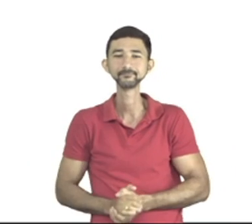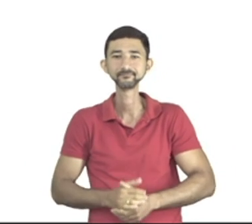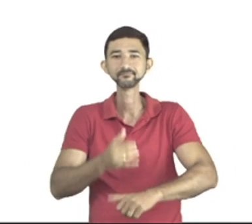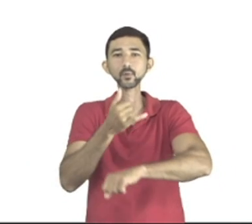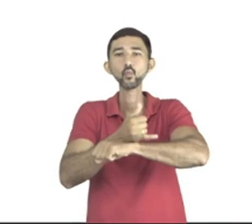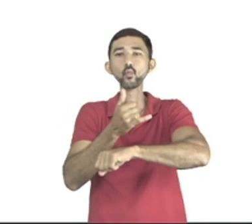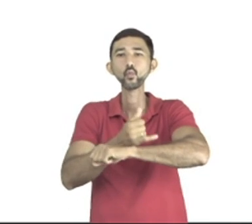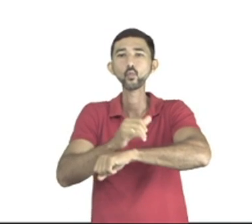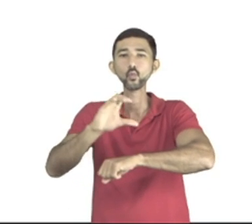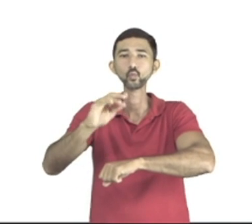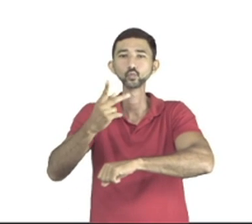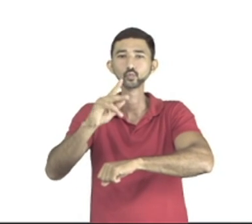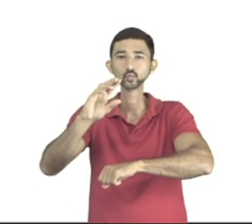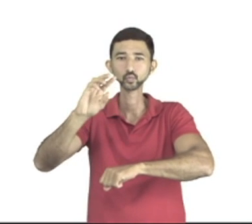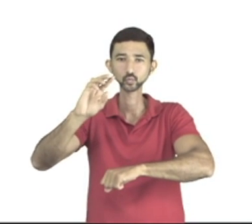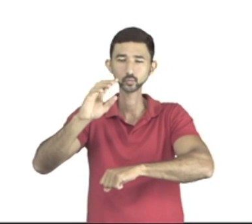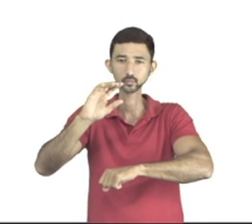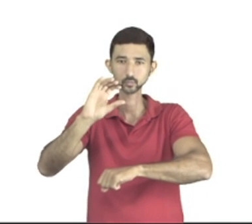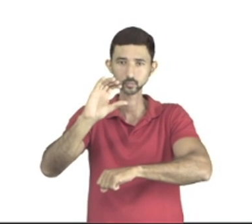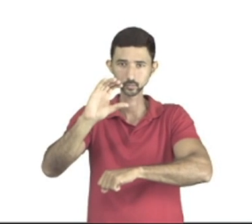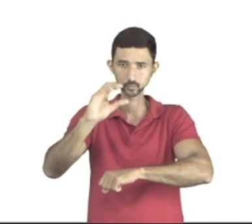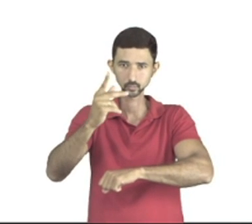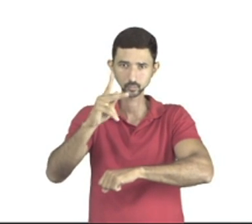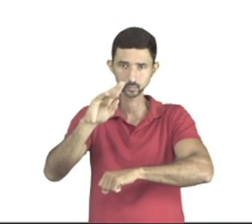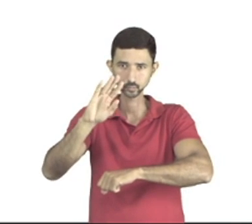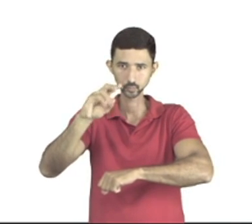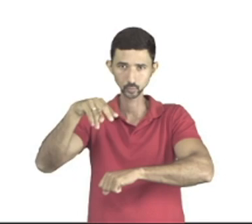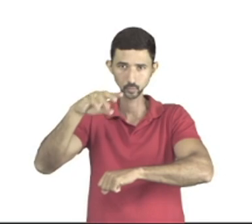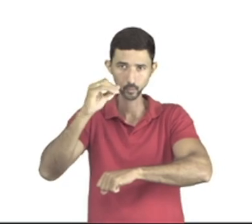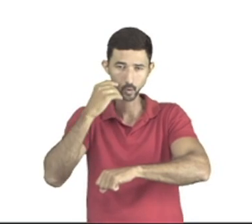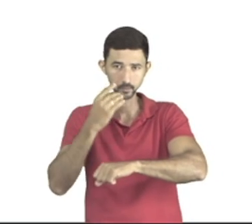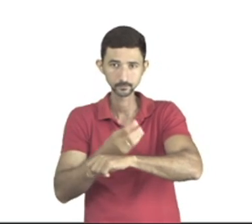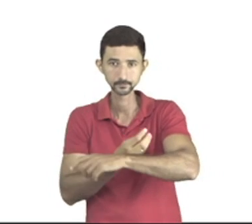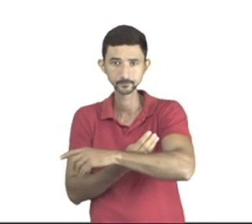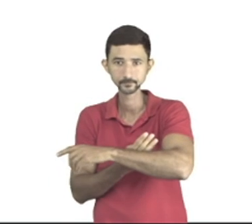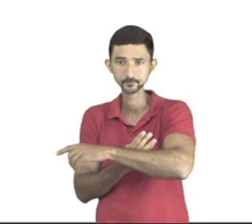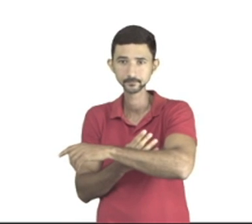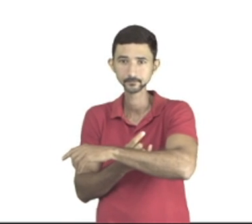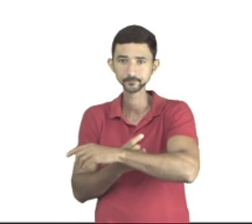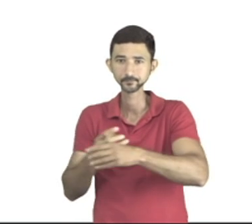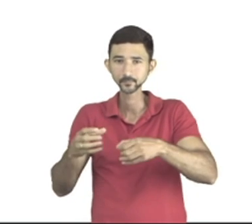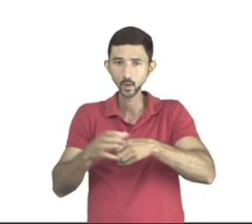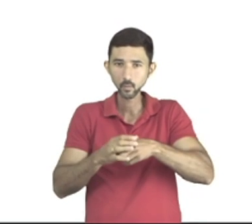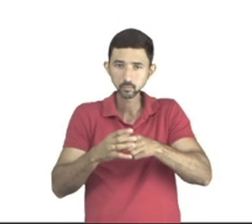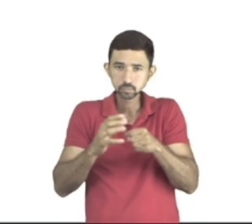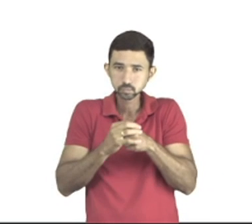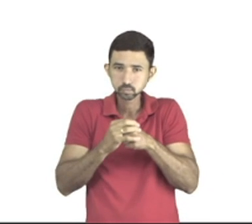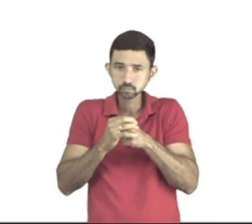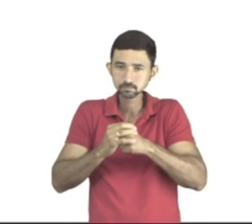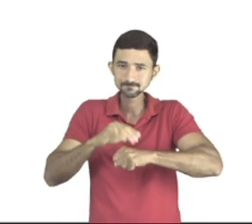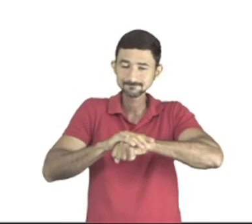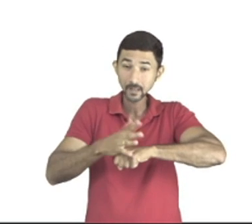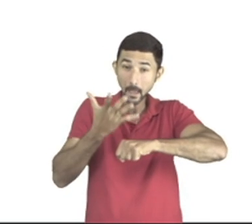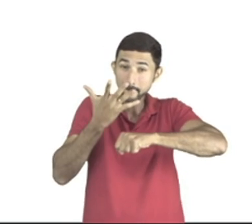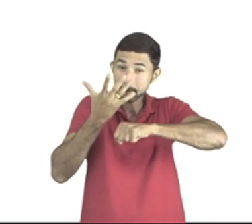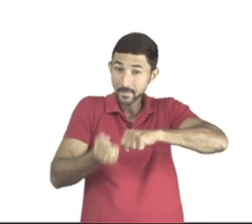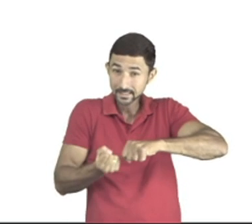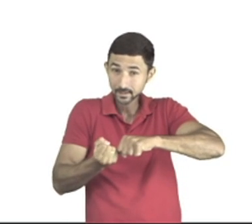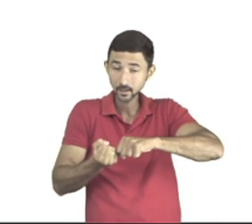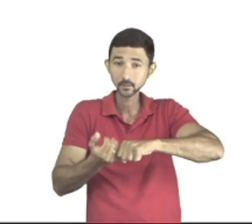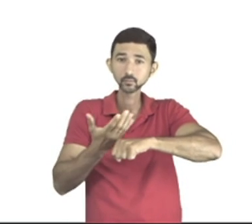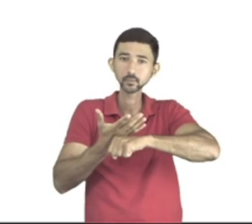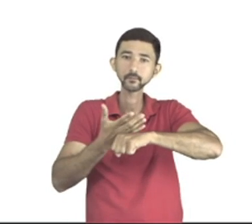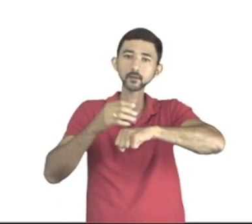chumbo, os átomos de chumbo estão bem unidos. Não tem quase espaço entre eles. Não tem porosidade, é